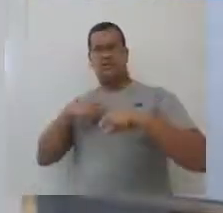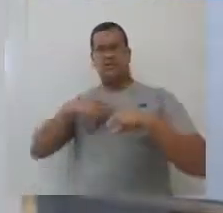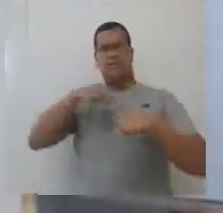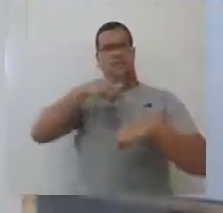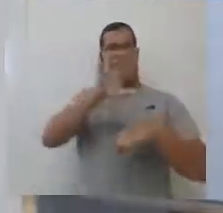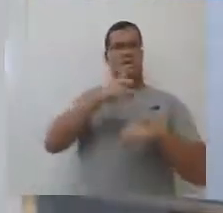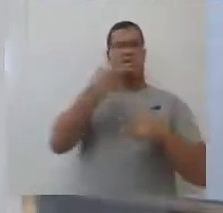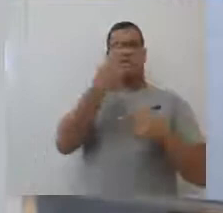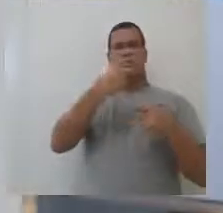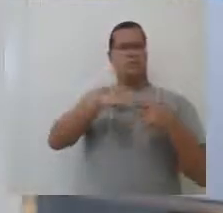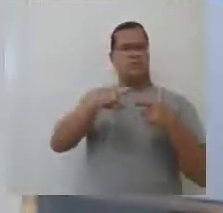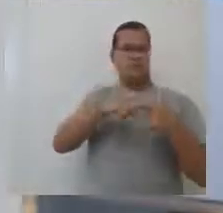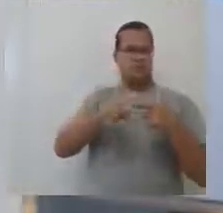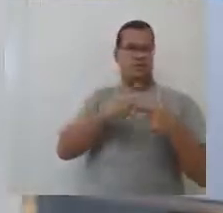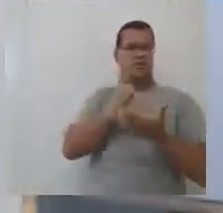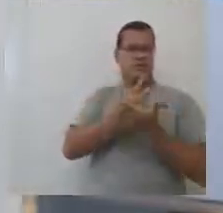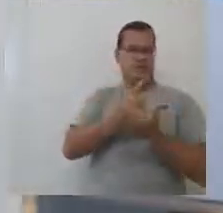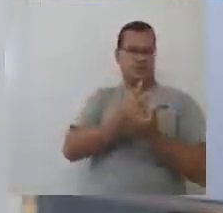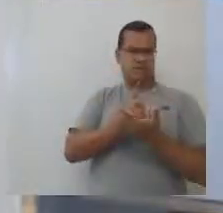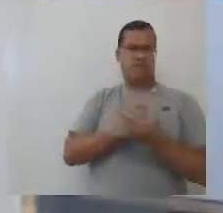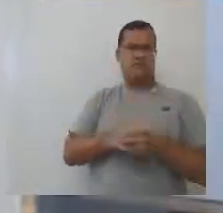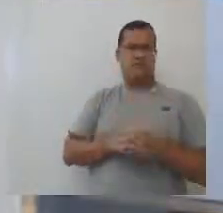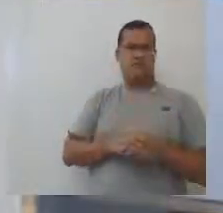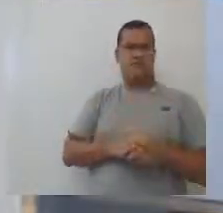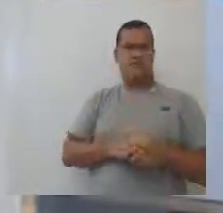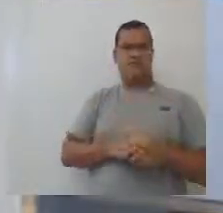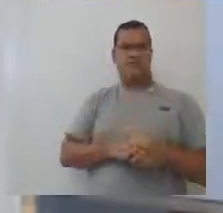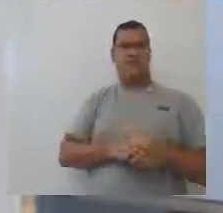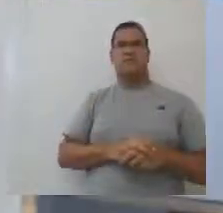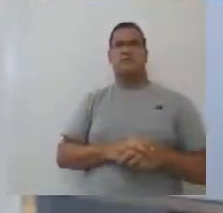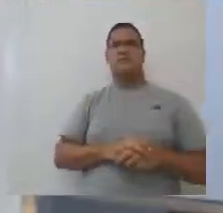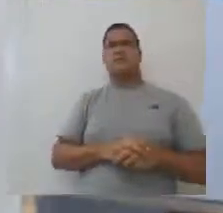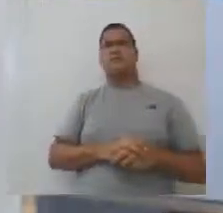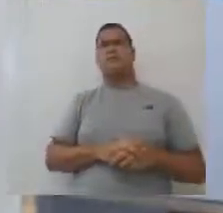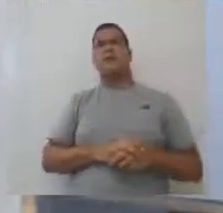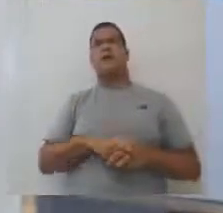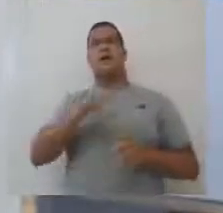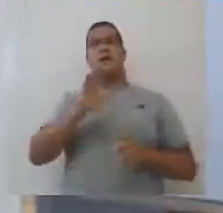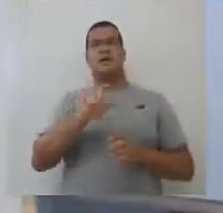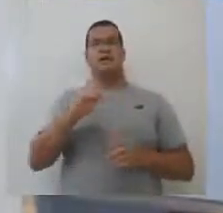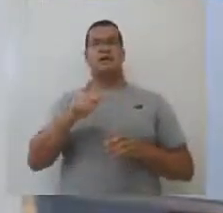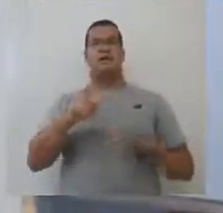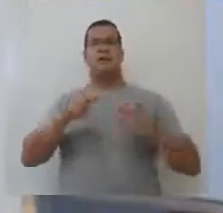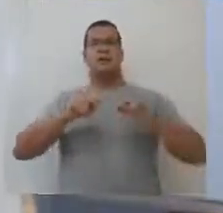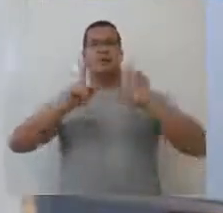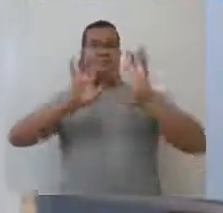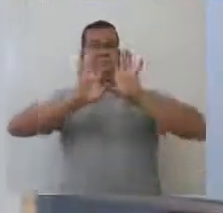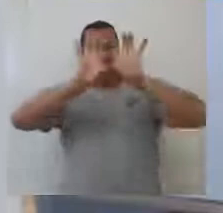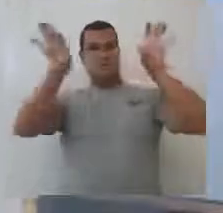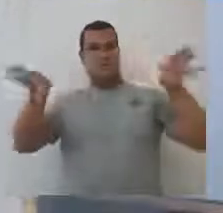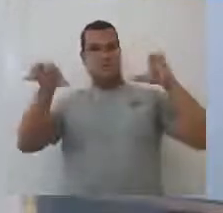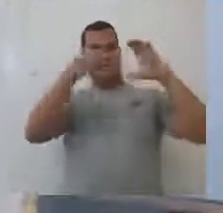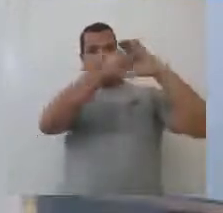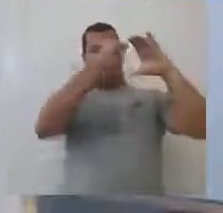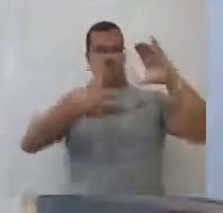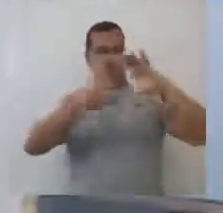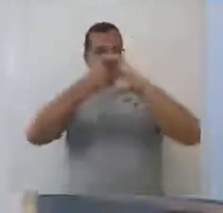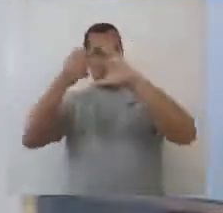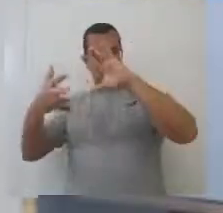ao mesmo tempo. Sempre vai ser mais de um problema ao mesmo tempo, tá? Aí tu destrincha as